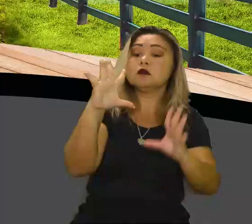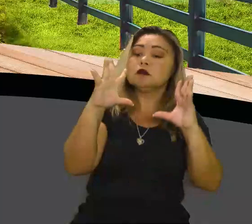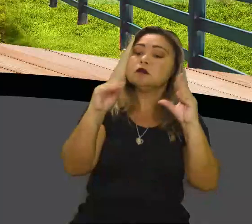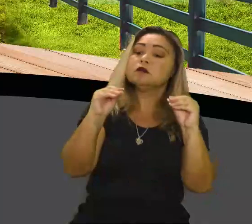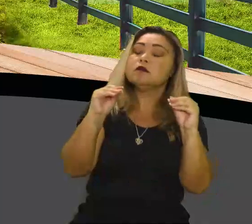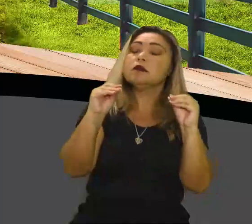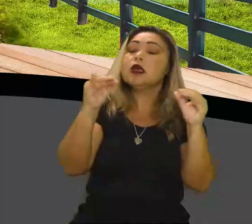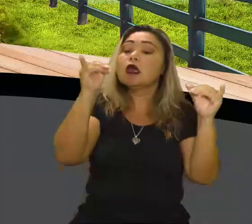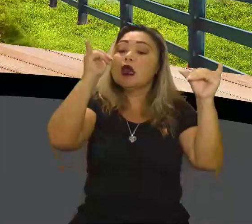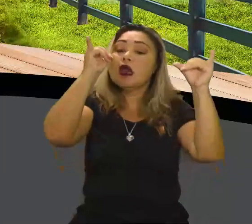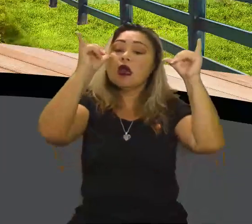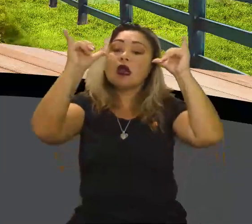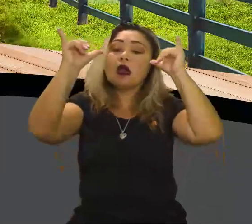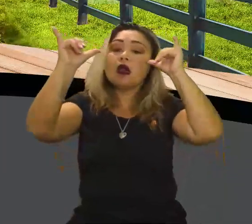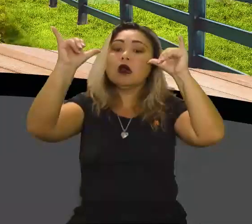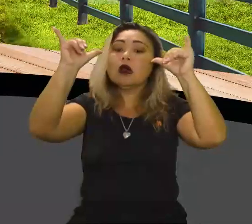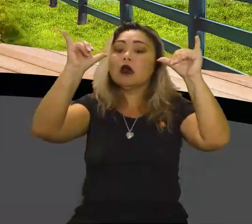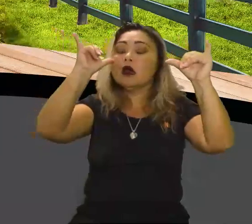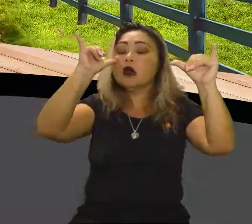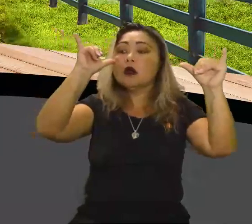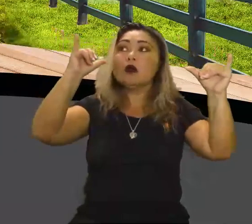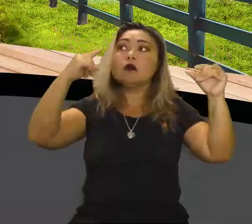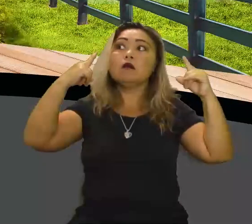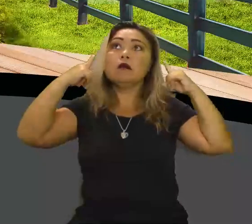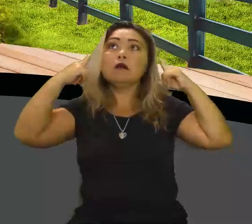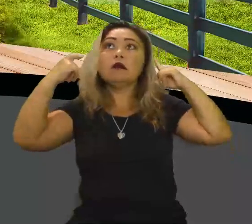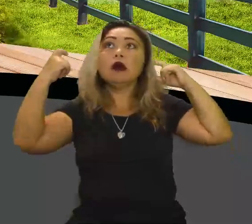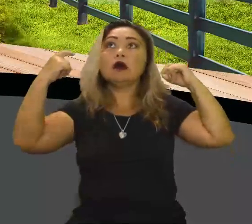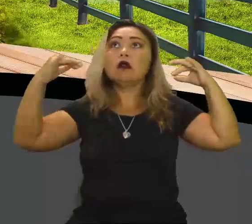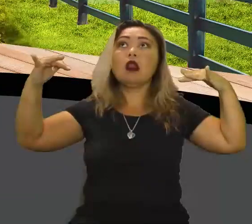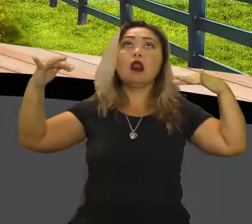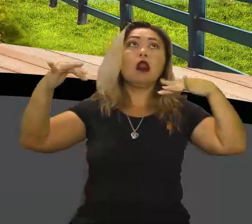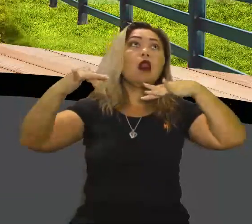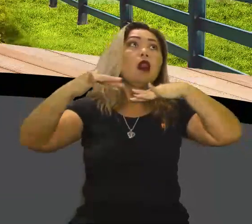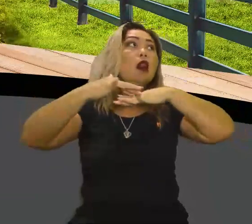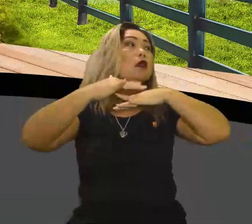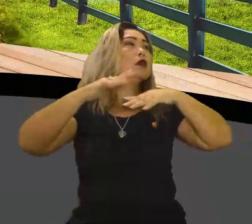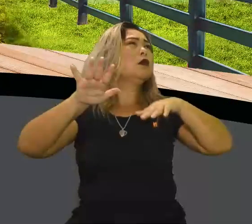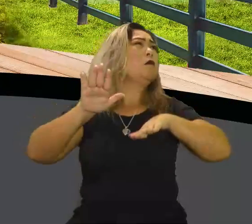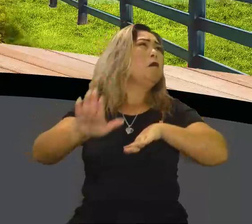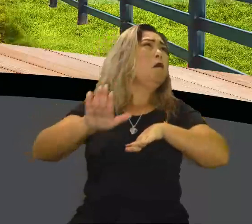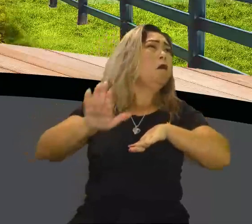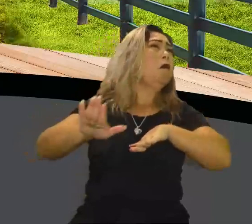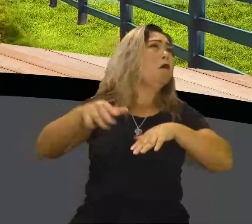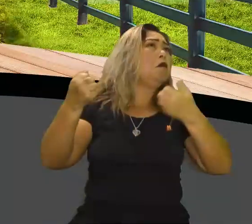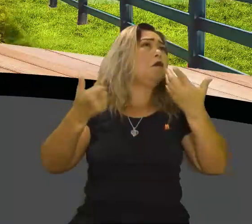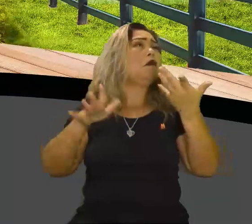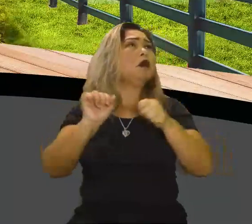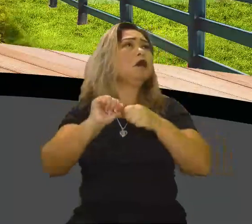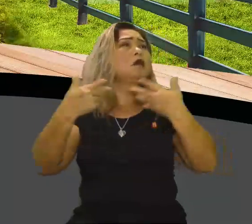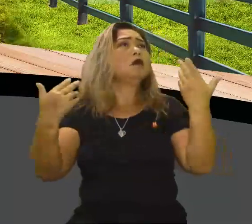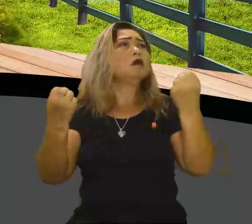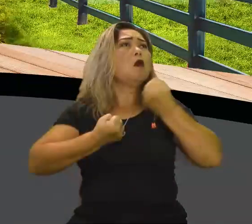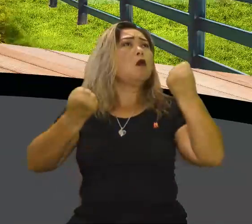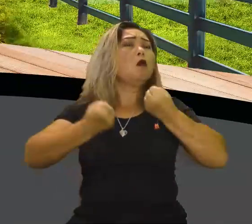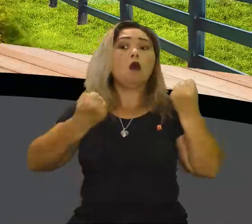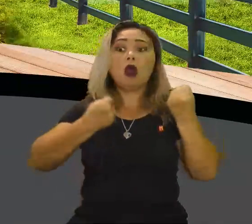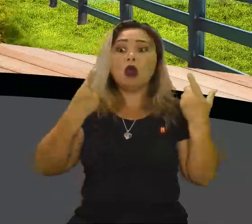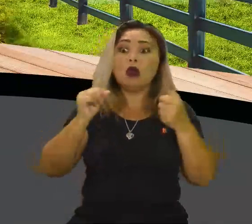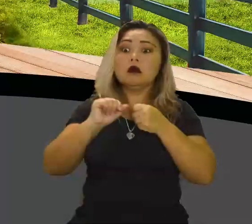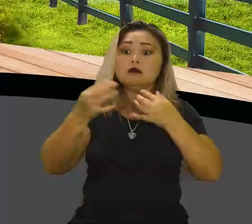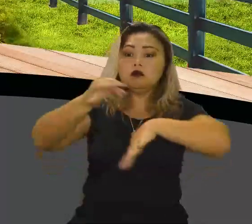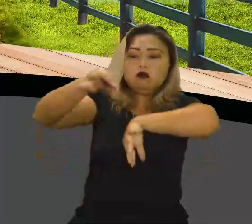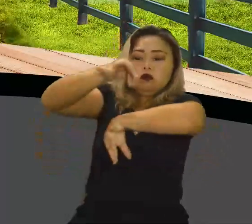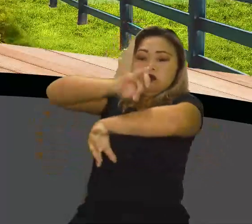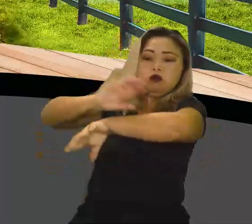que evitar barulho do trânsito. Pessoal passando buzinando, para isso não estressar as abelhas. Dá uma